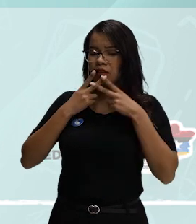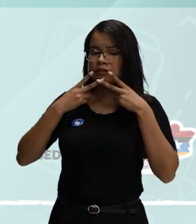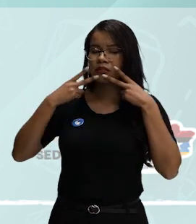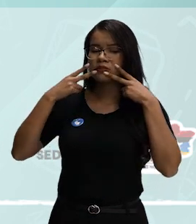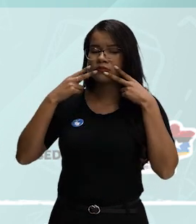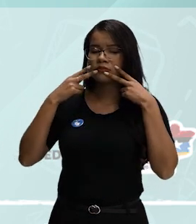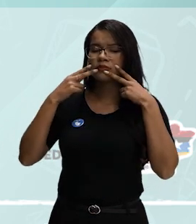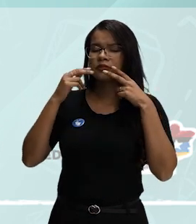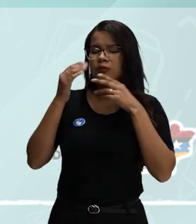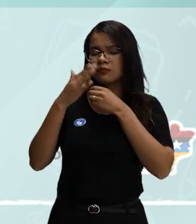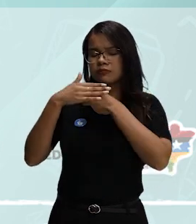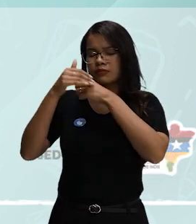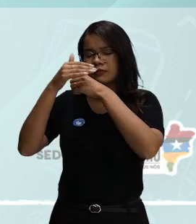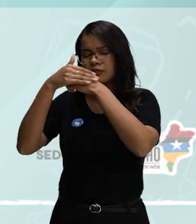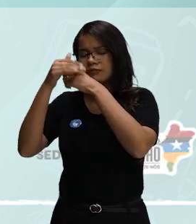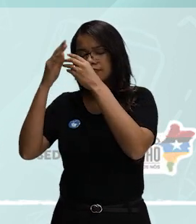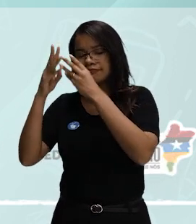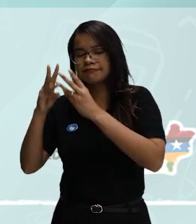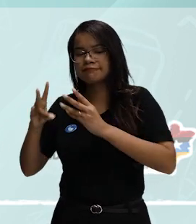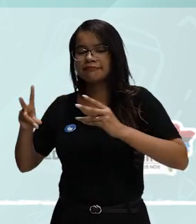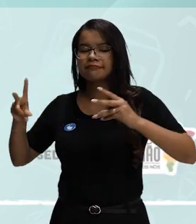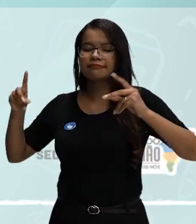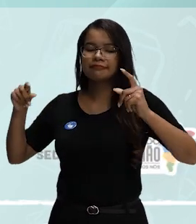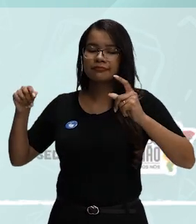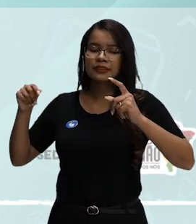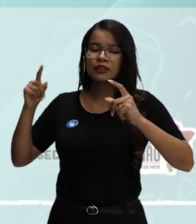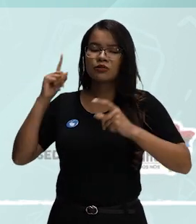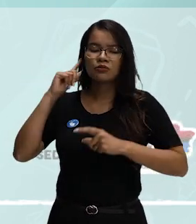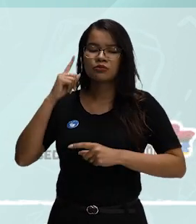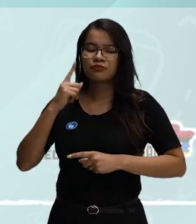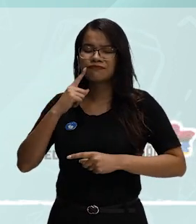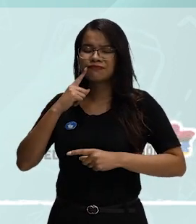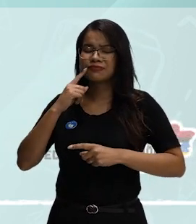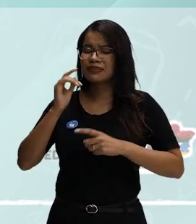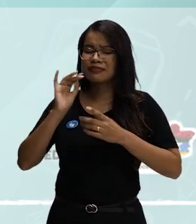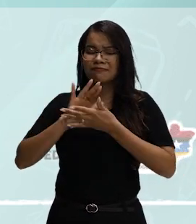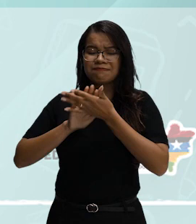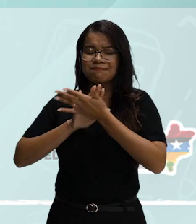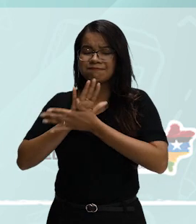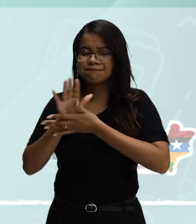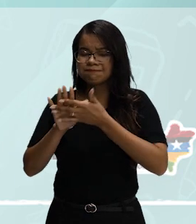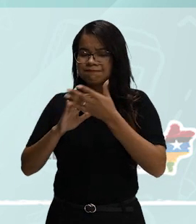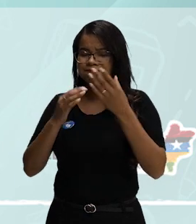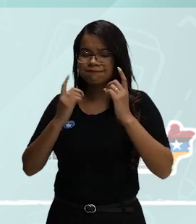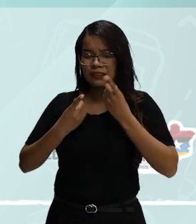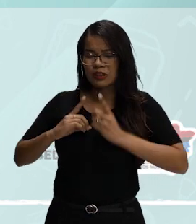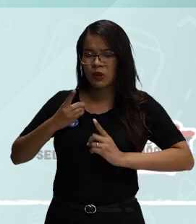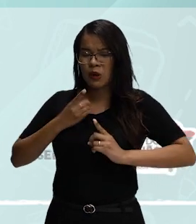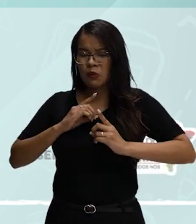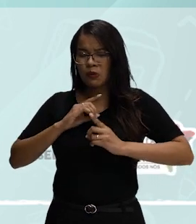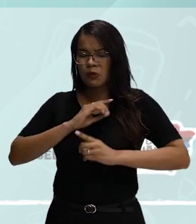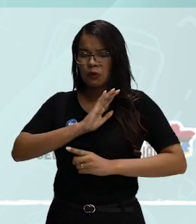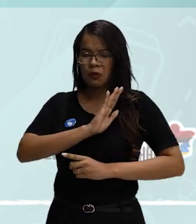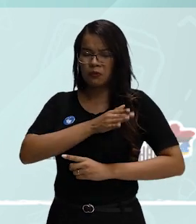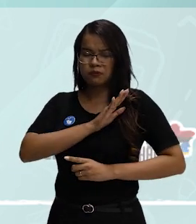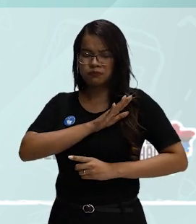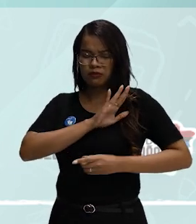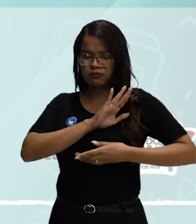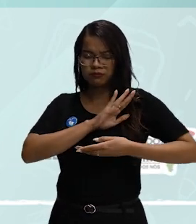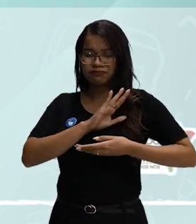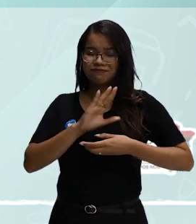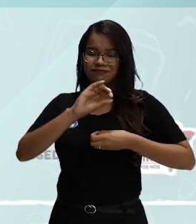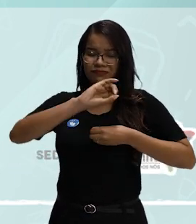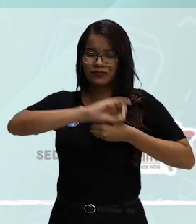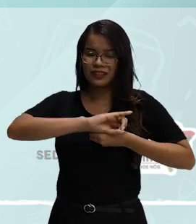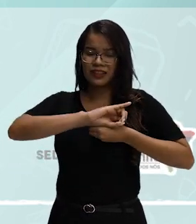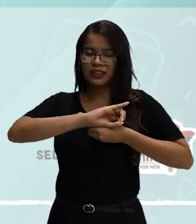alento desfalece. Surda agonia, o coração fenece e devora meu ser